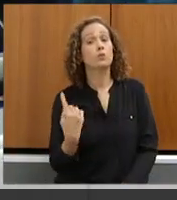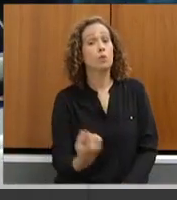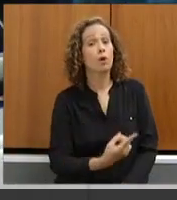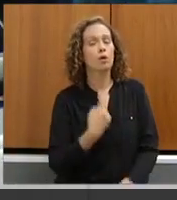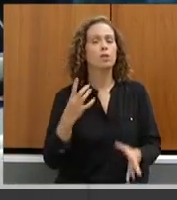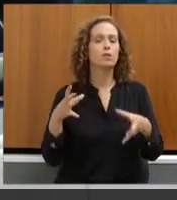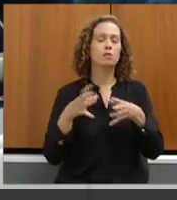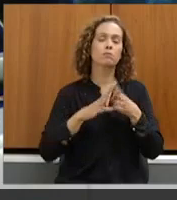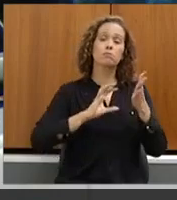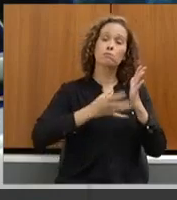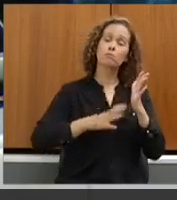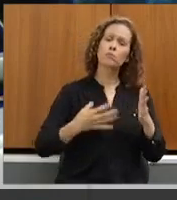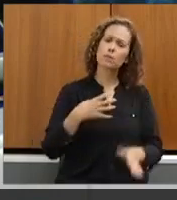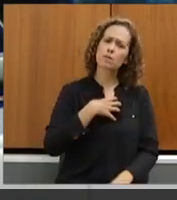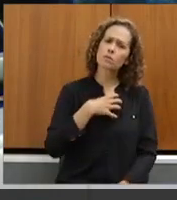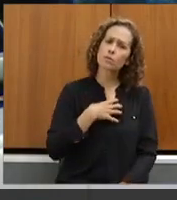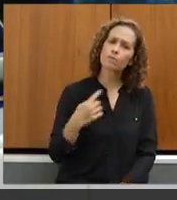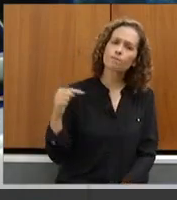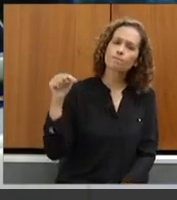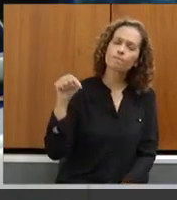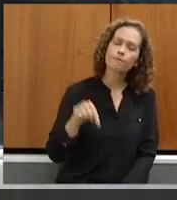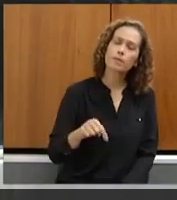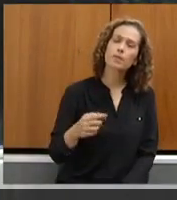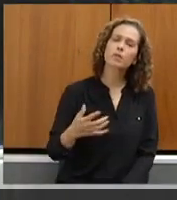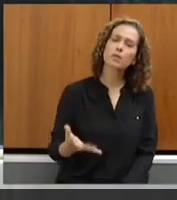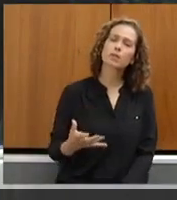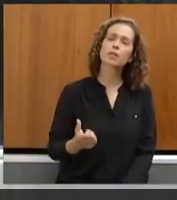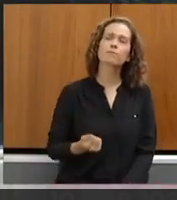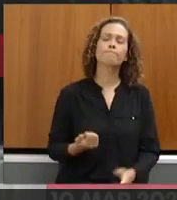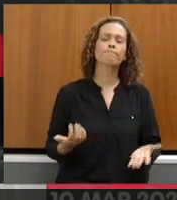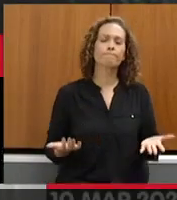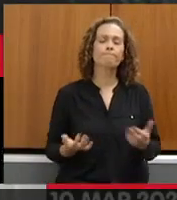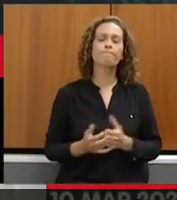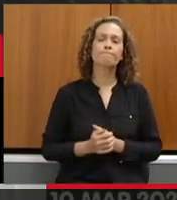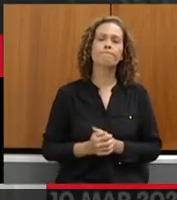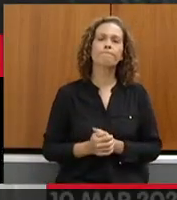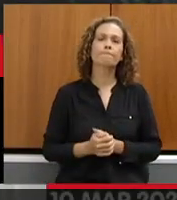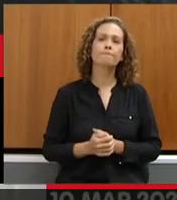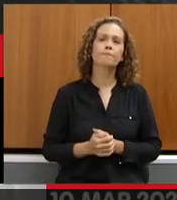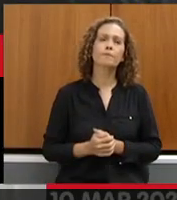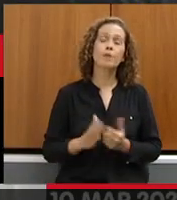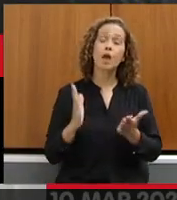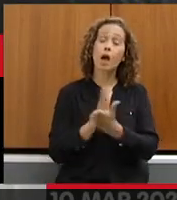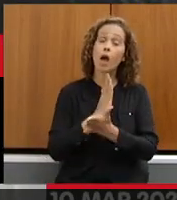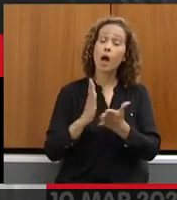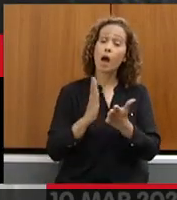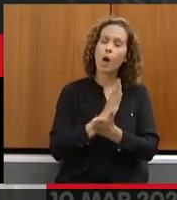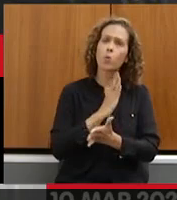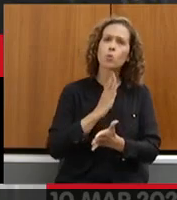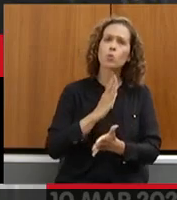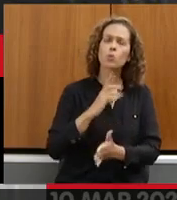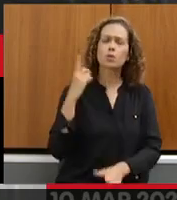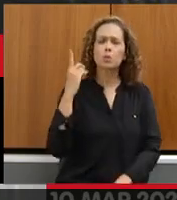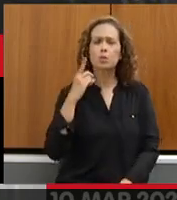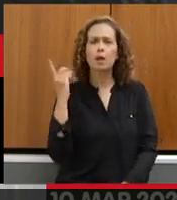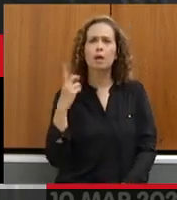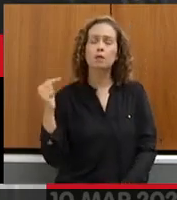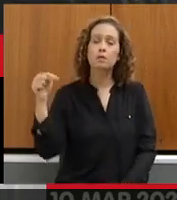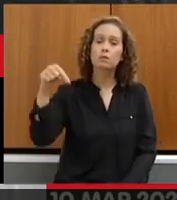sentimos aqui é esta esse reflexo eu vi alguns parlamentares aqui